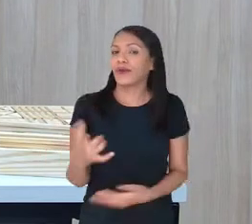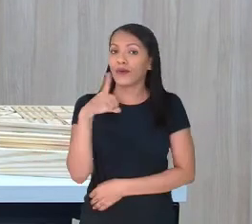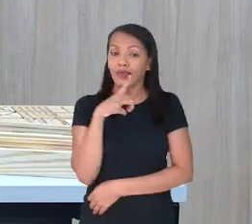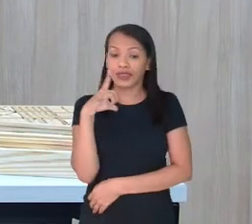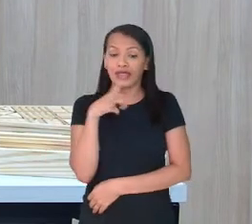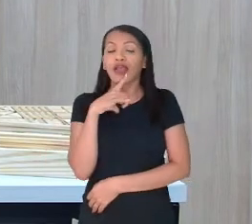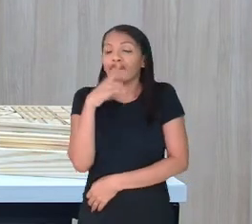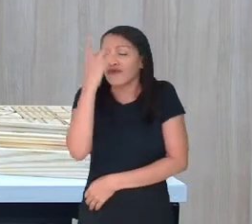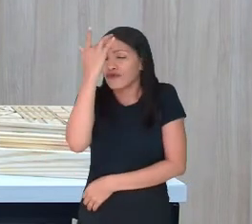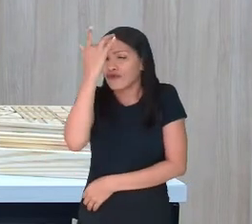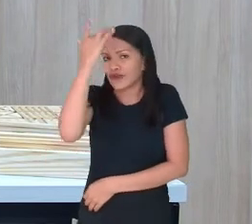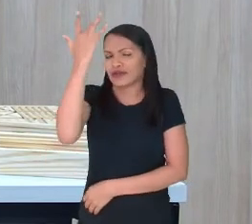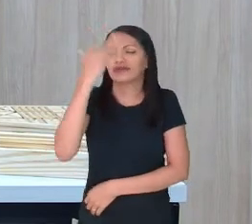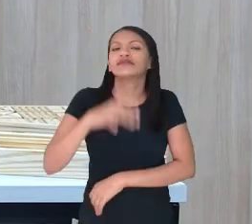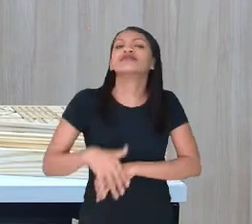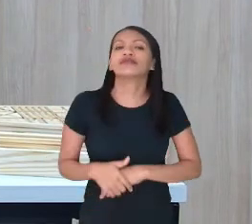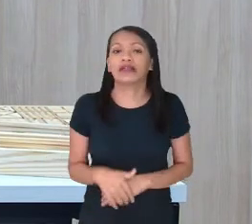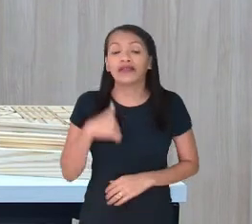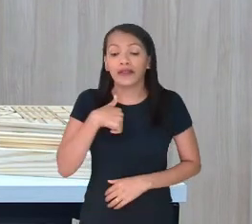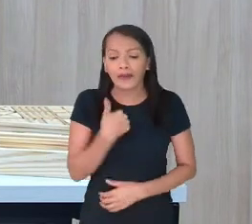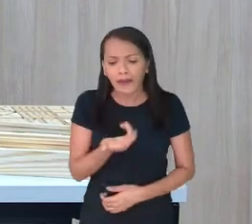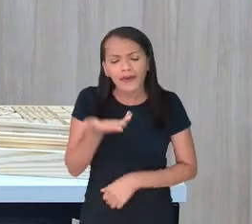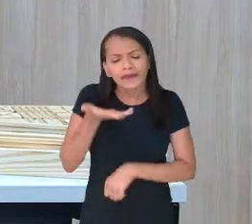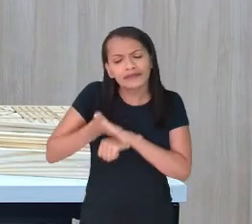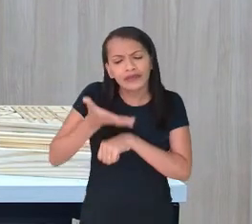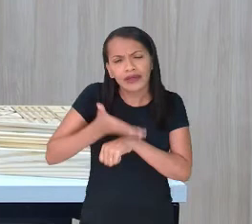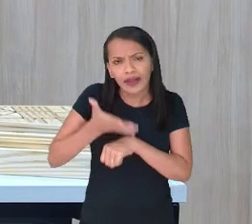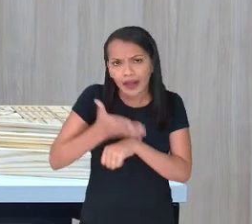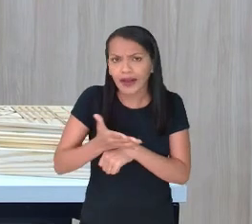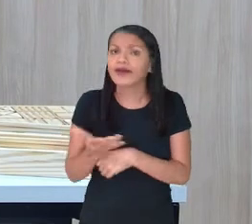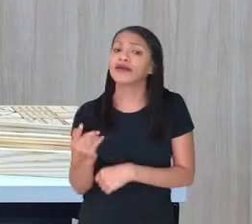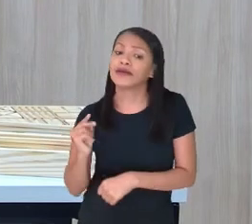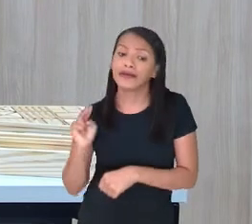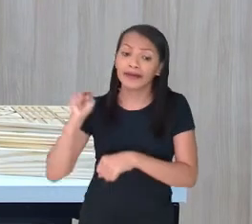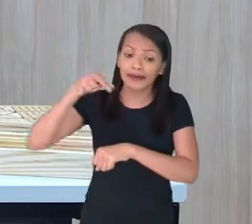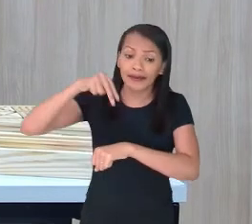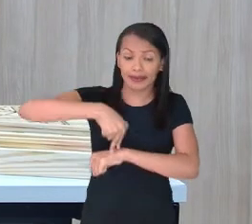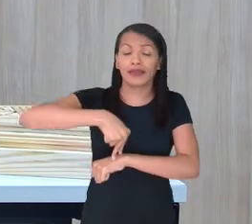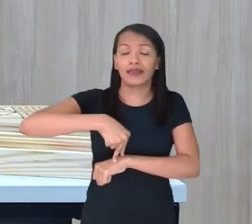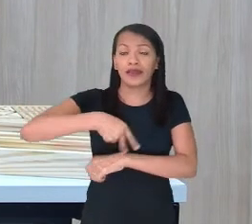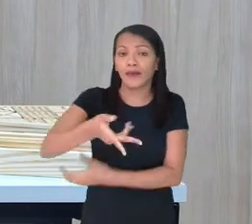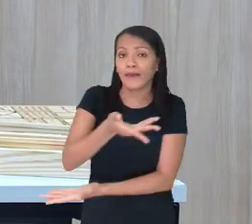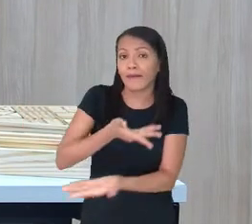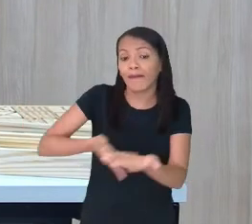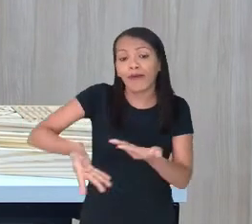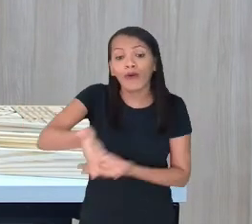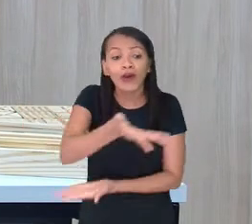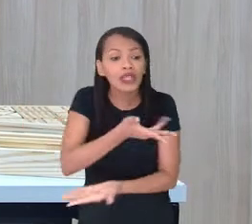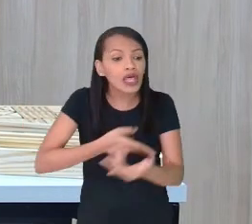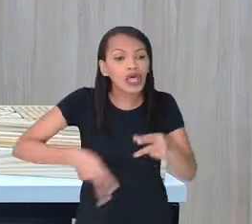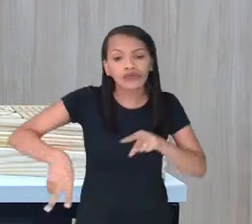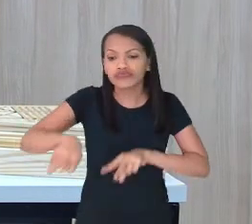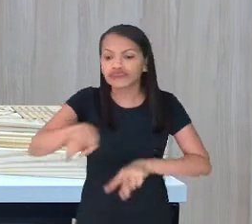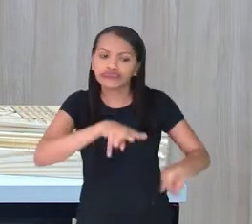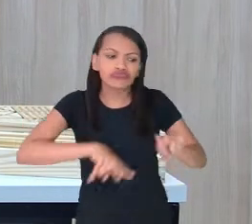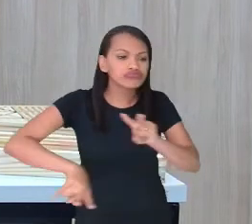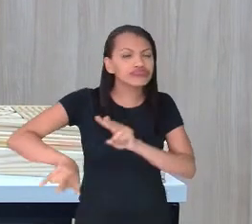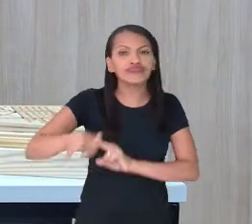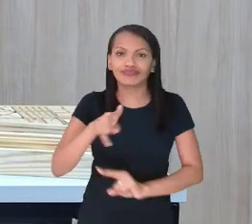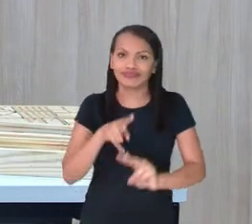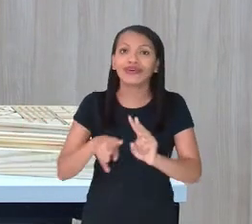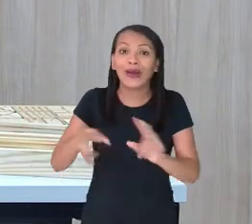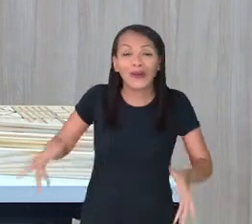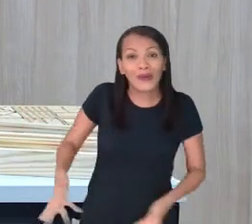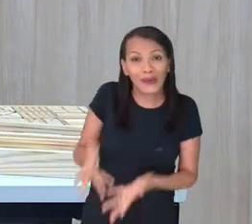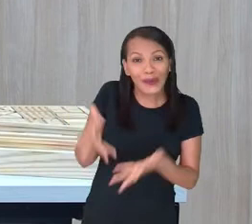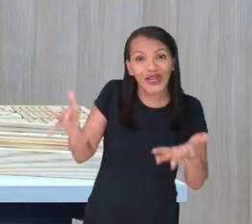maior facilidade em trabalhar naquele lugar, porque a interação dele com o ambiente, a resposta, não